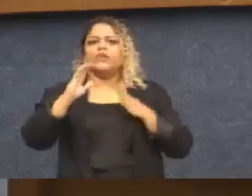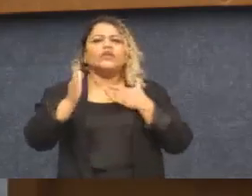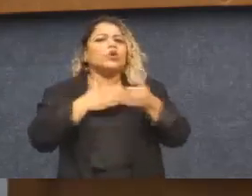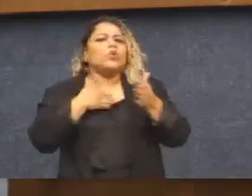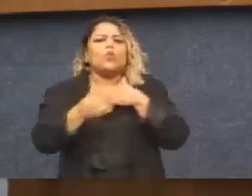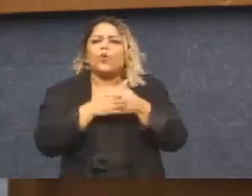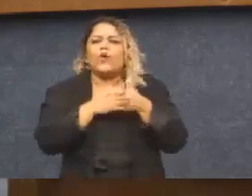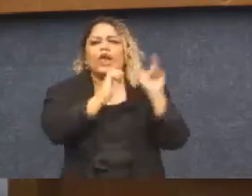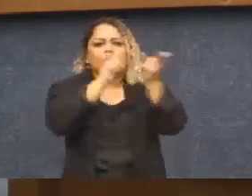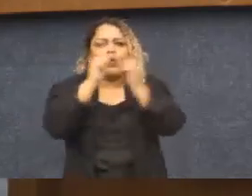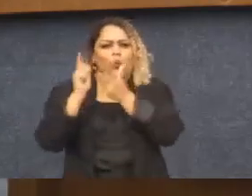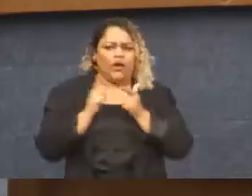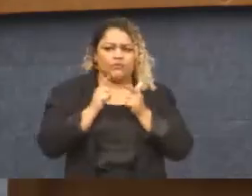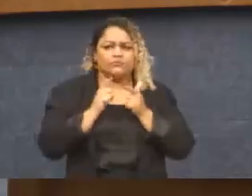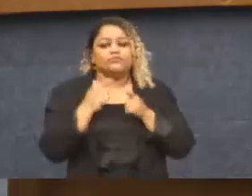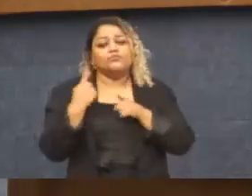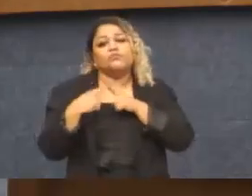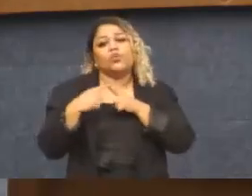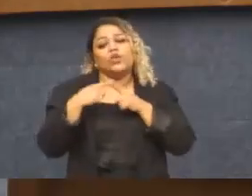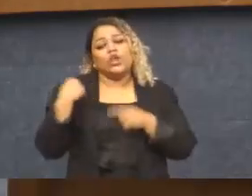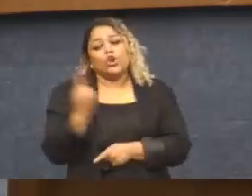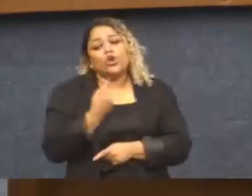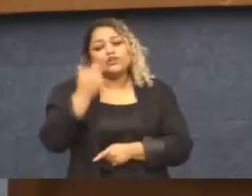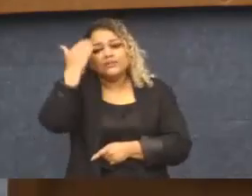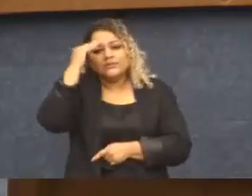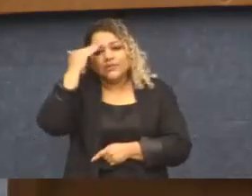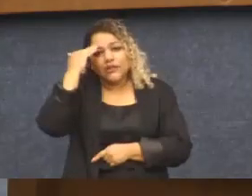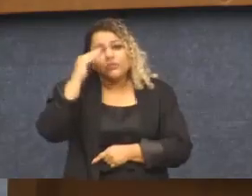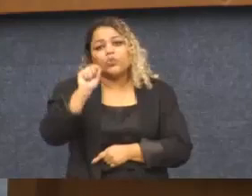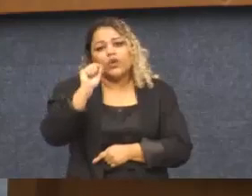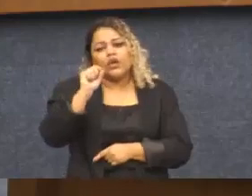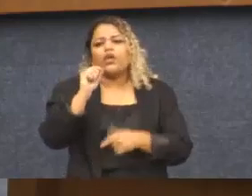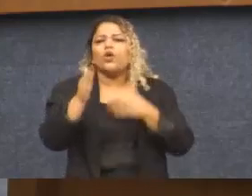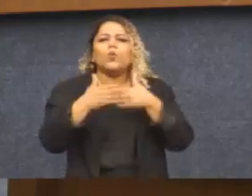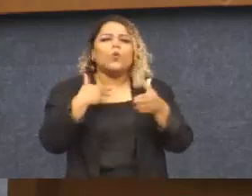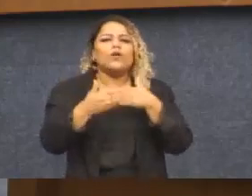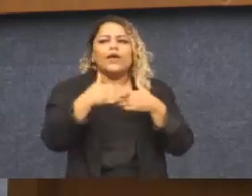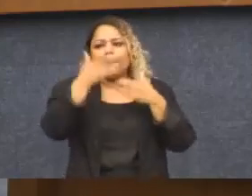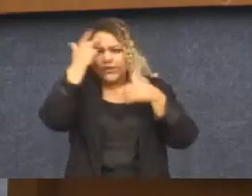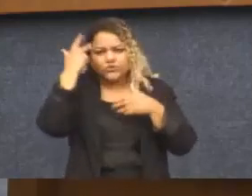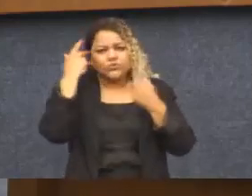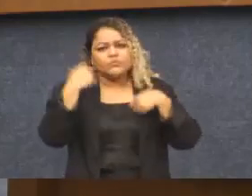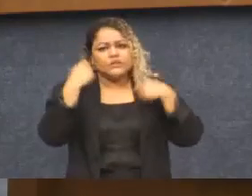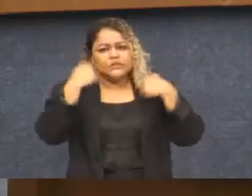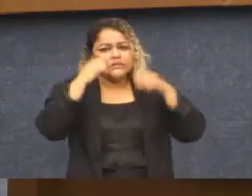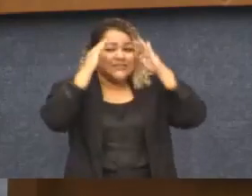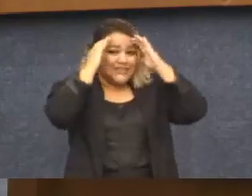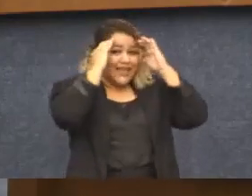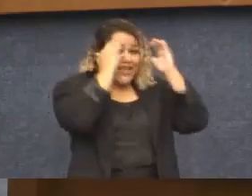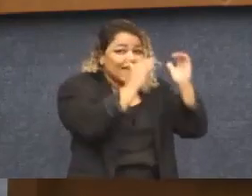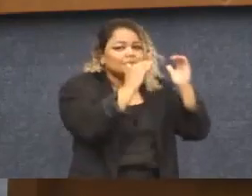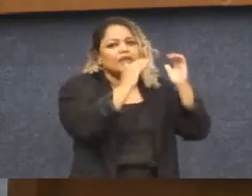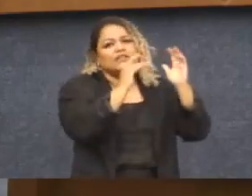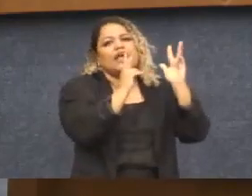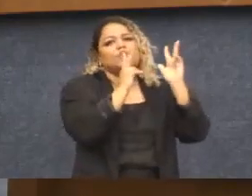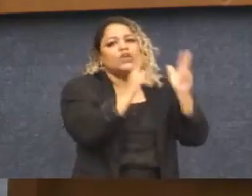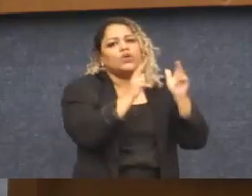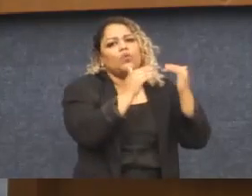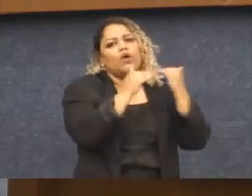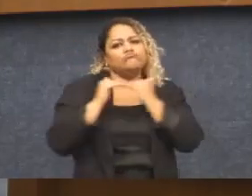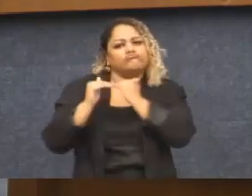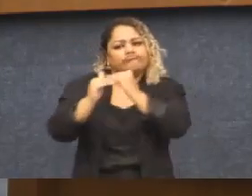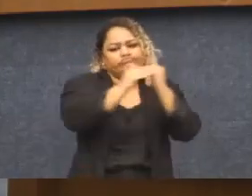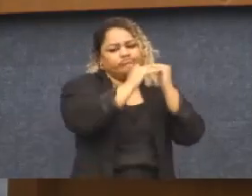as formas, porque a gente entende que todos têm que ser respeitados em igualdade de condições perante a